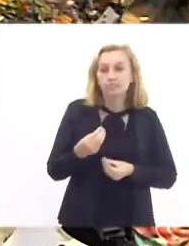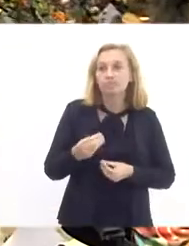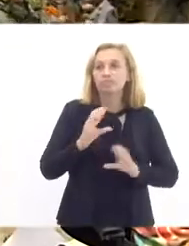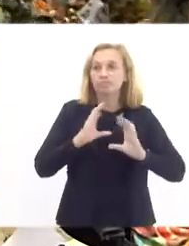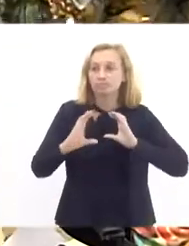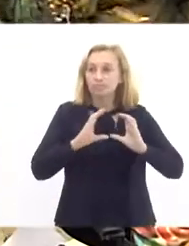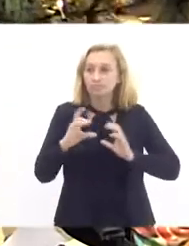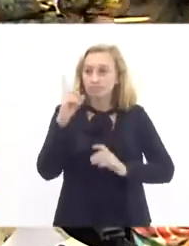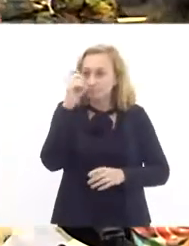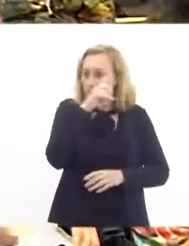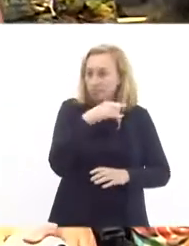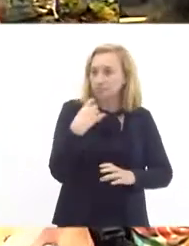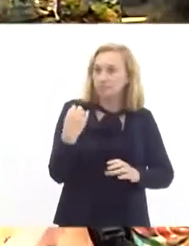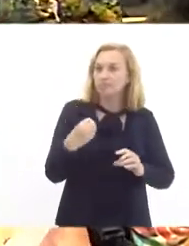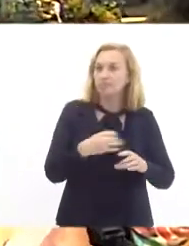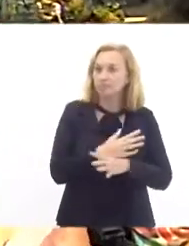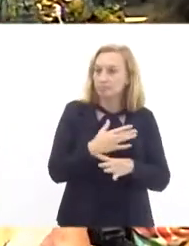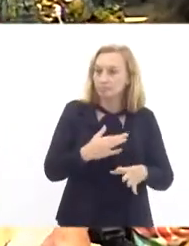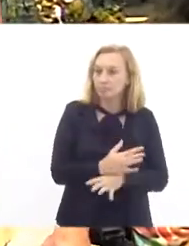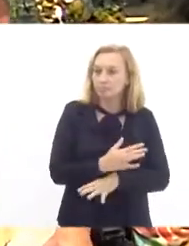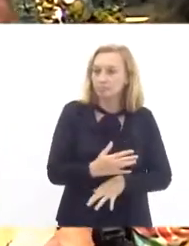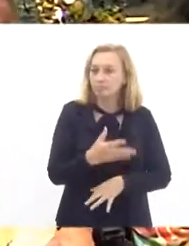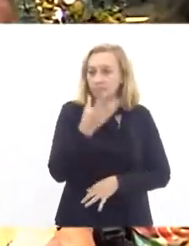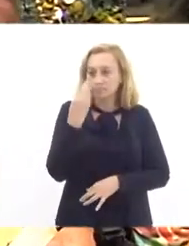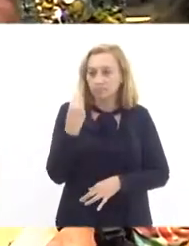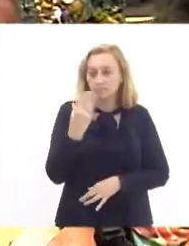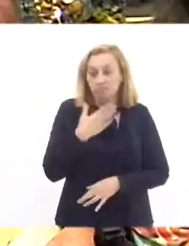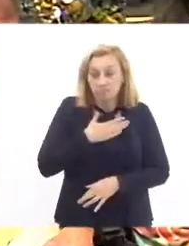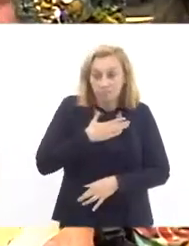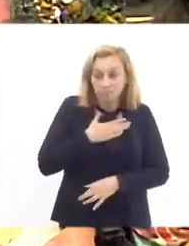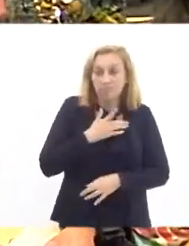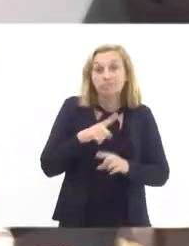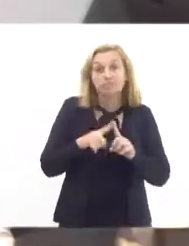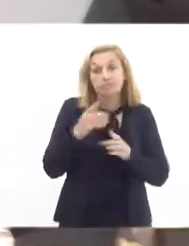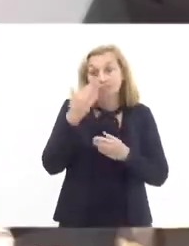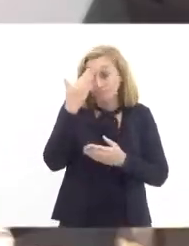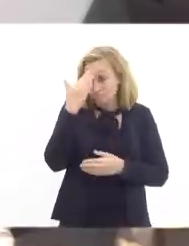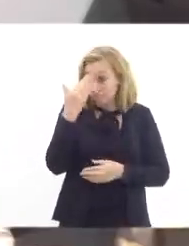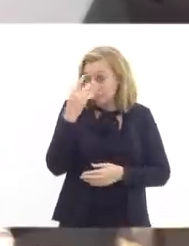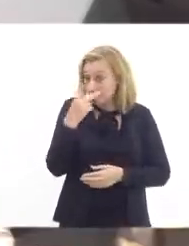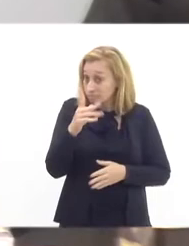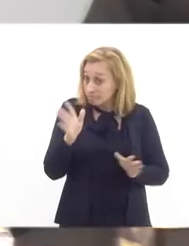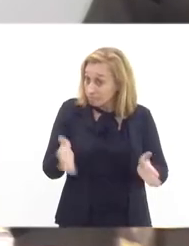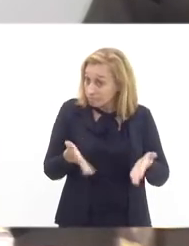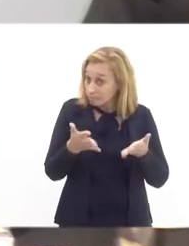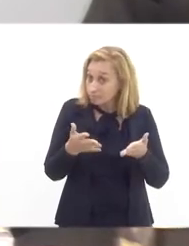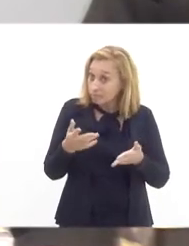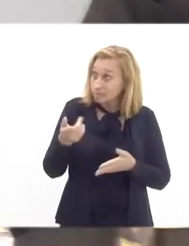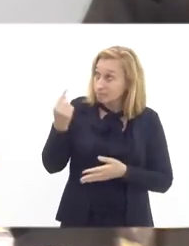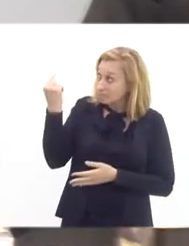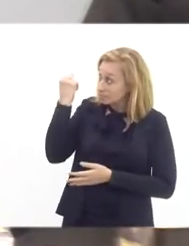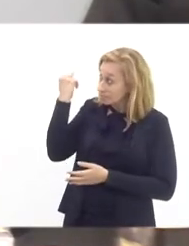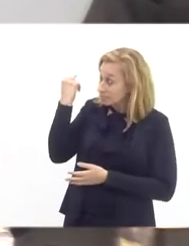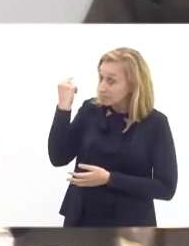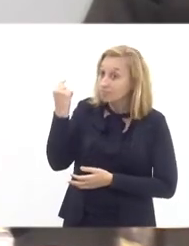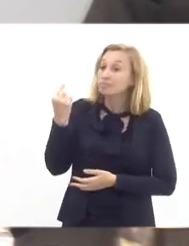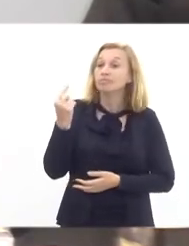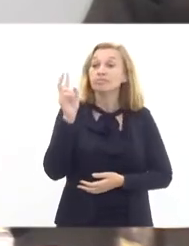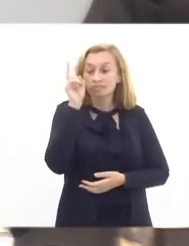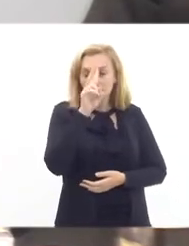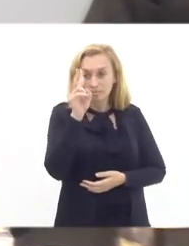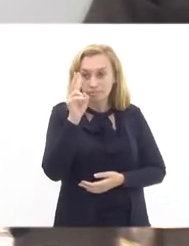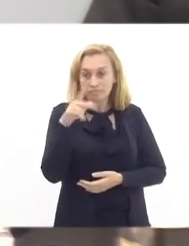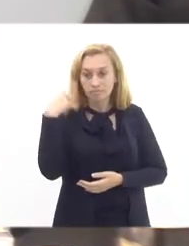nossa cidade. Então, foi um esquecimento meu, mas graças à sua iniciativa lá, vereador, a gente sempre manteve esse